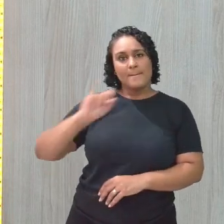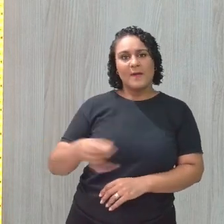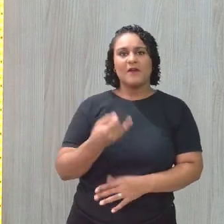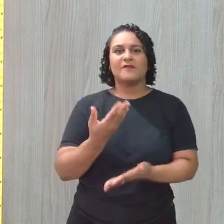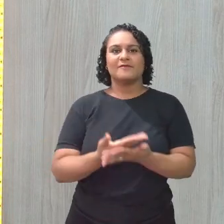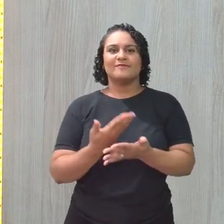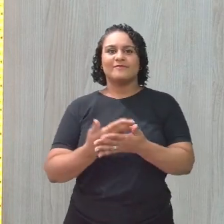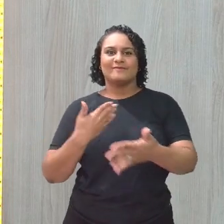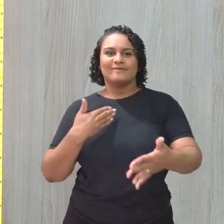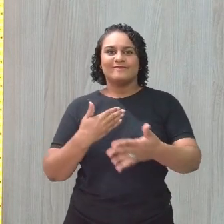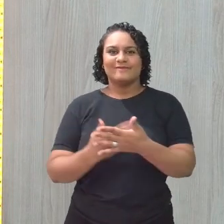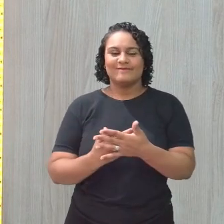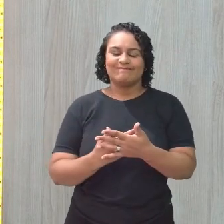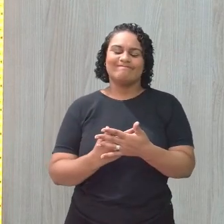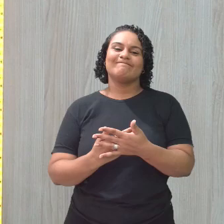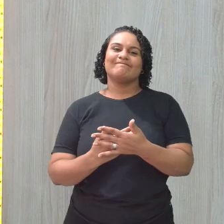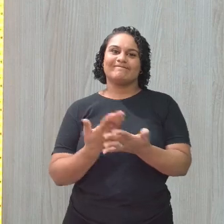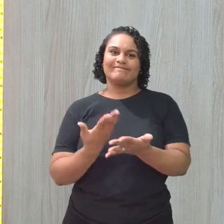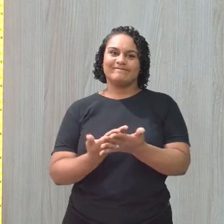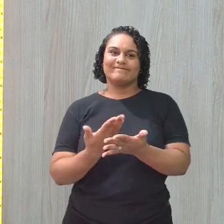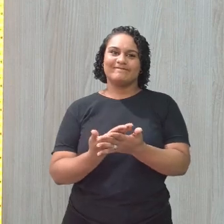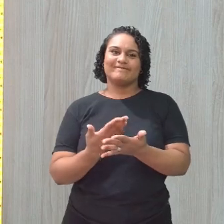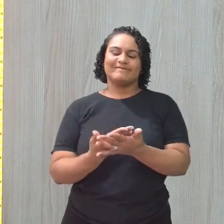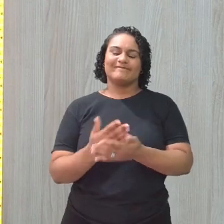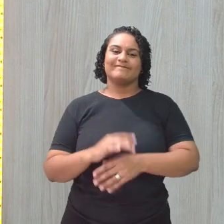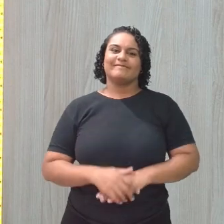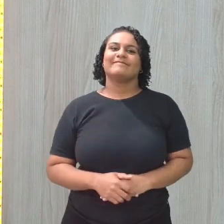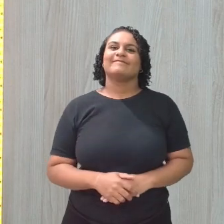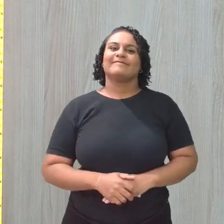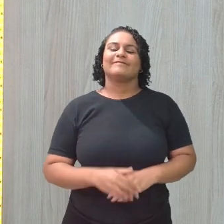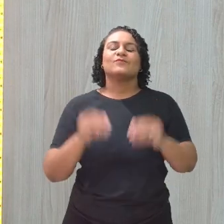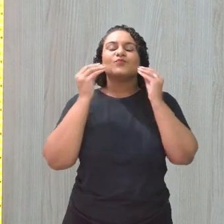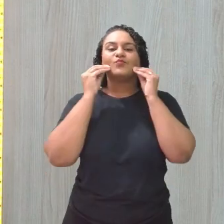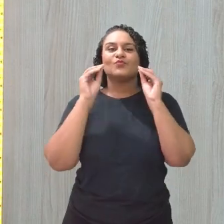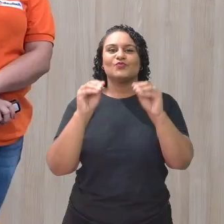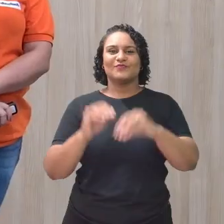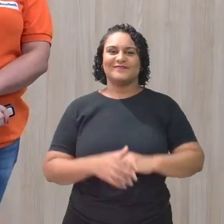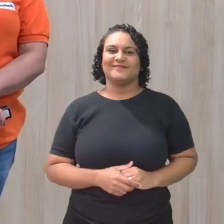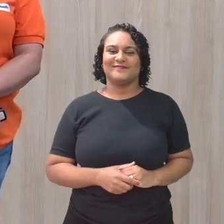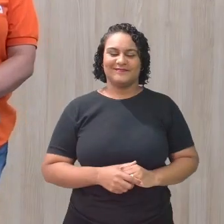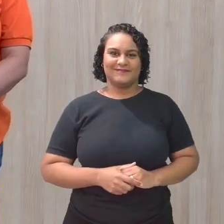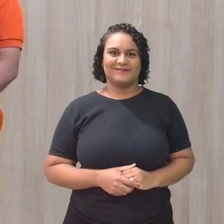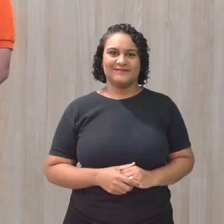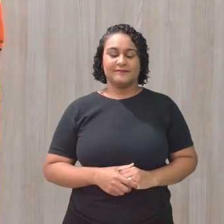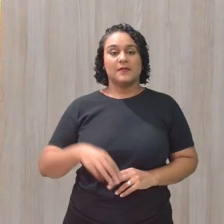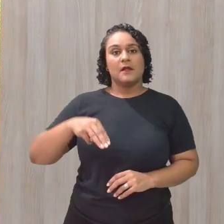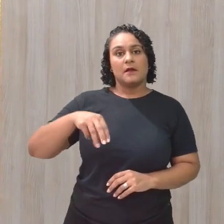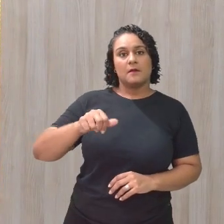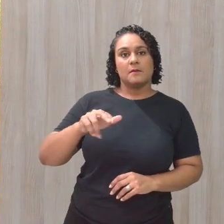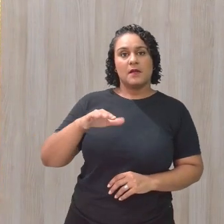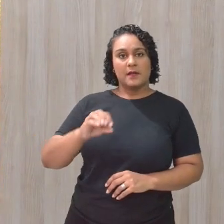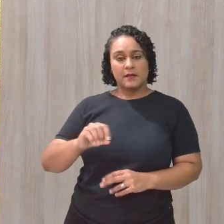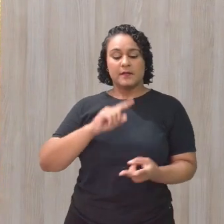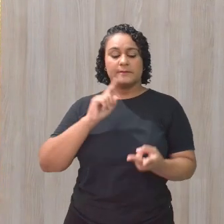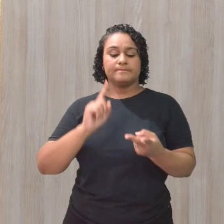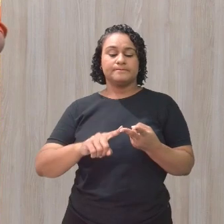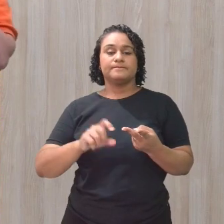Até a próxima. Estejam aqui, viu, que eu também estarei. Um beijo para vocês. Maria,